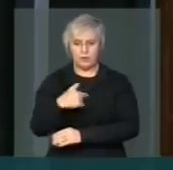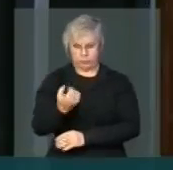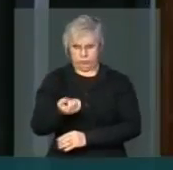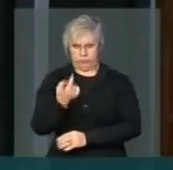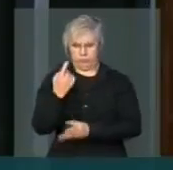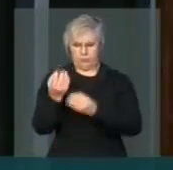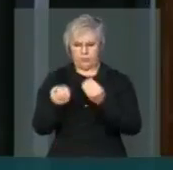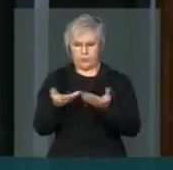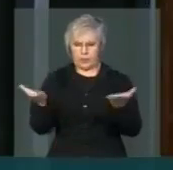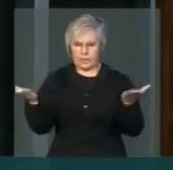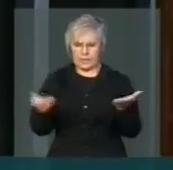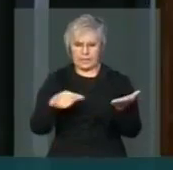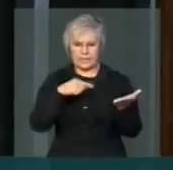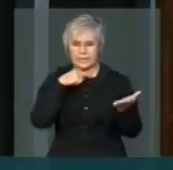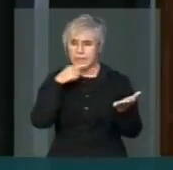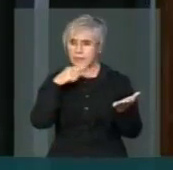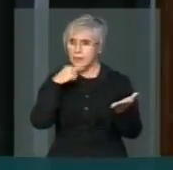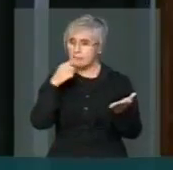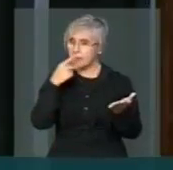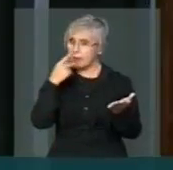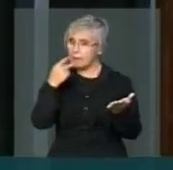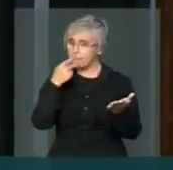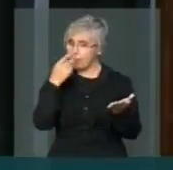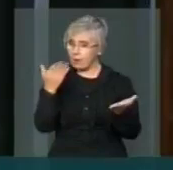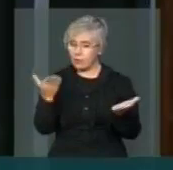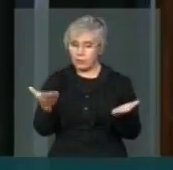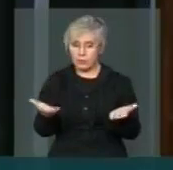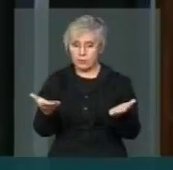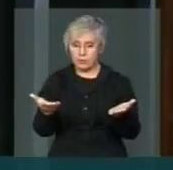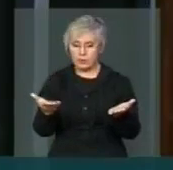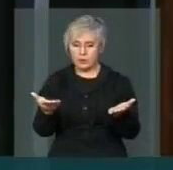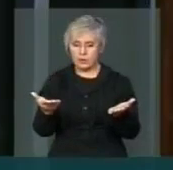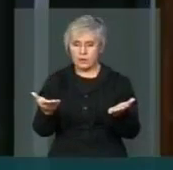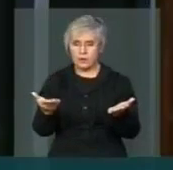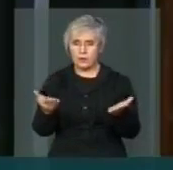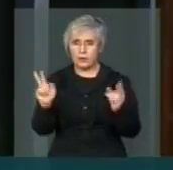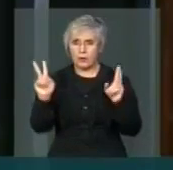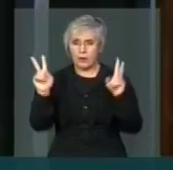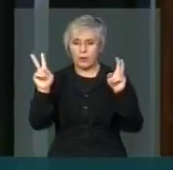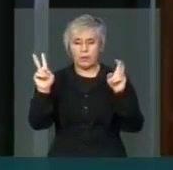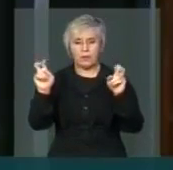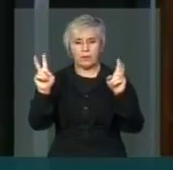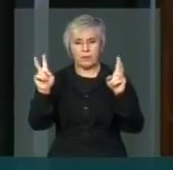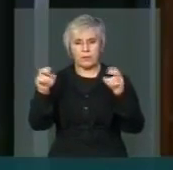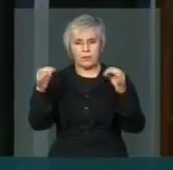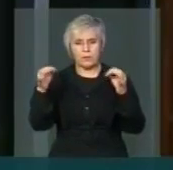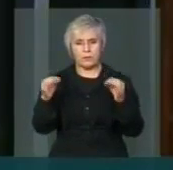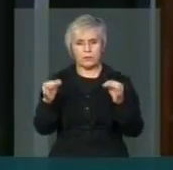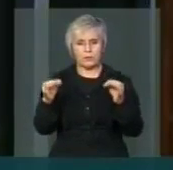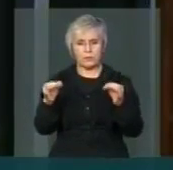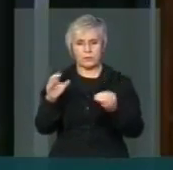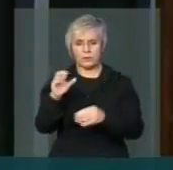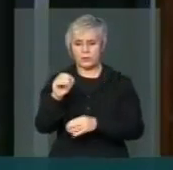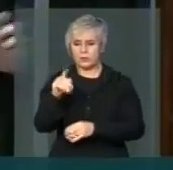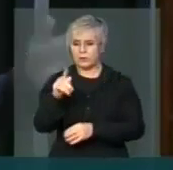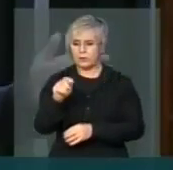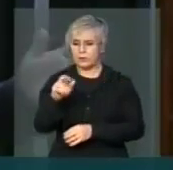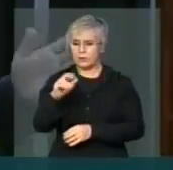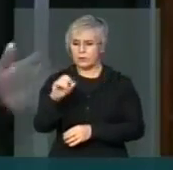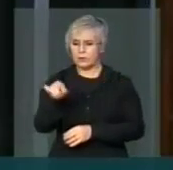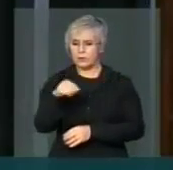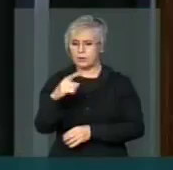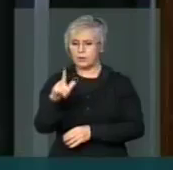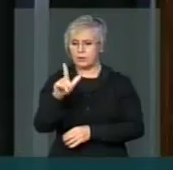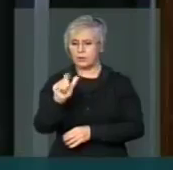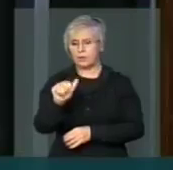ninguém aqui ter abordado até agora, com a profundidade necessária, a questão dessa Operação Lava Jato, que, como